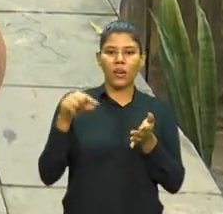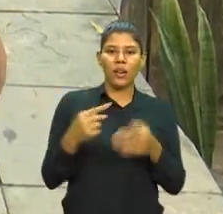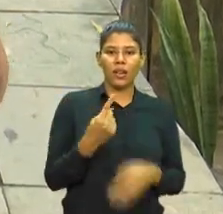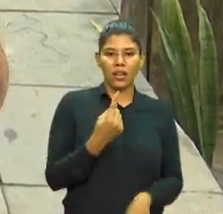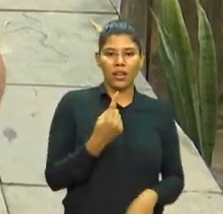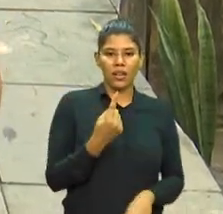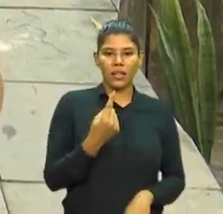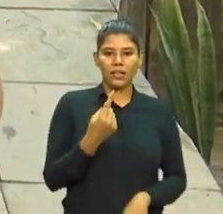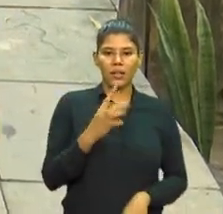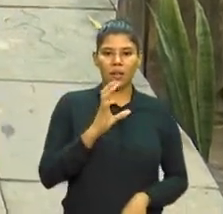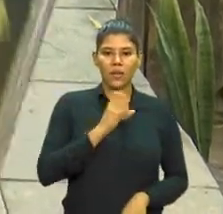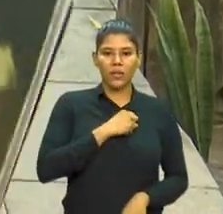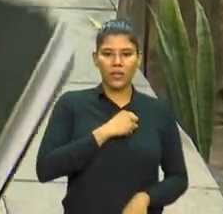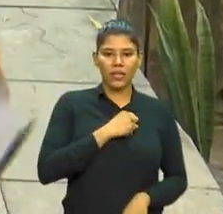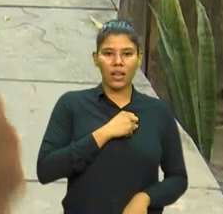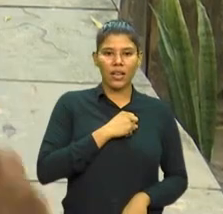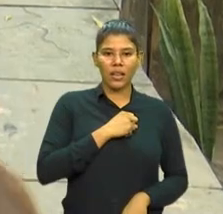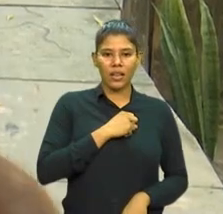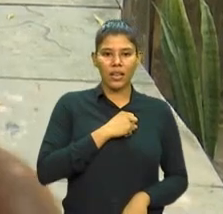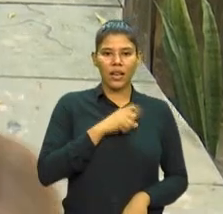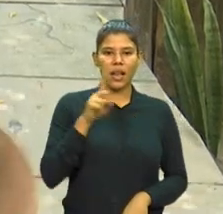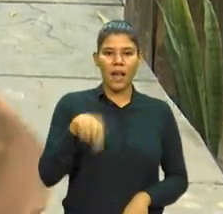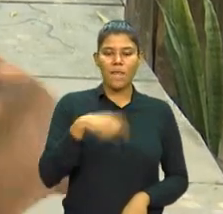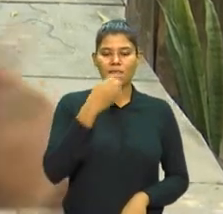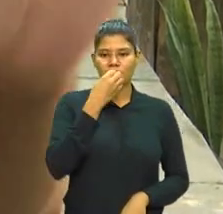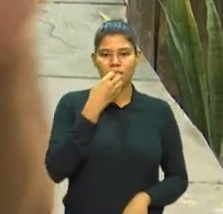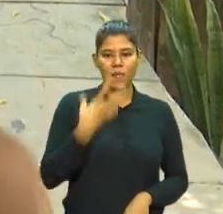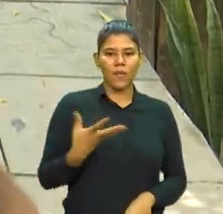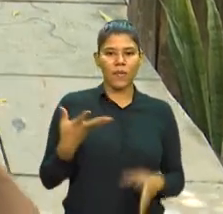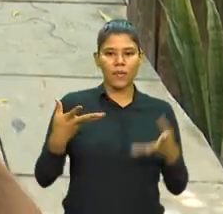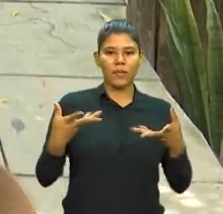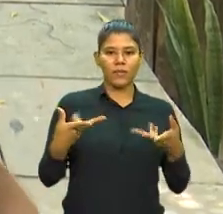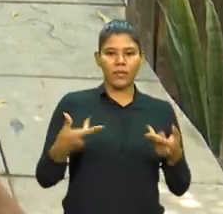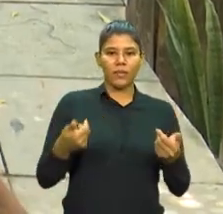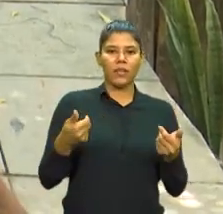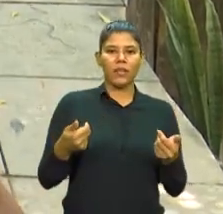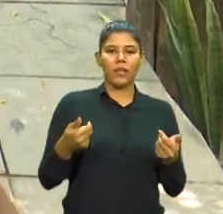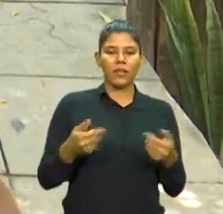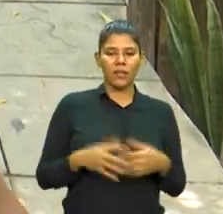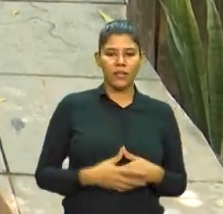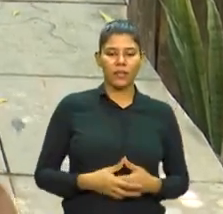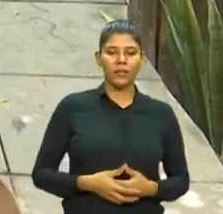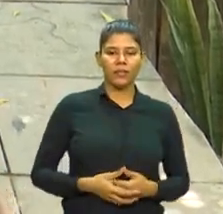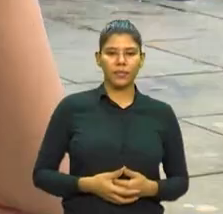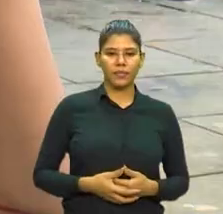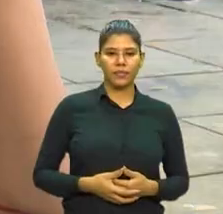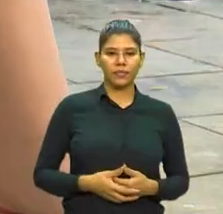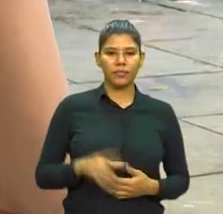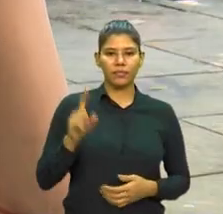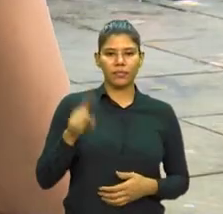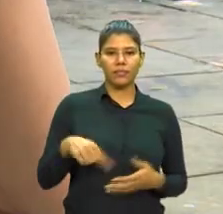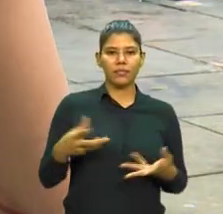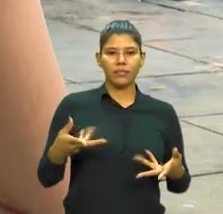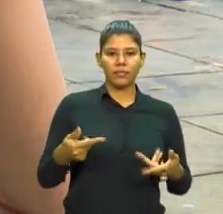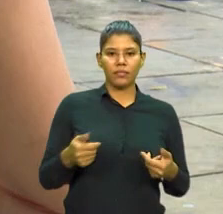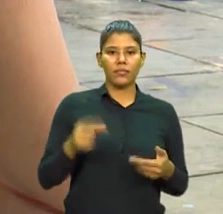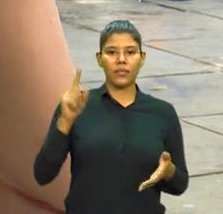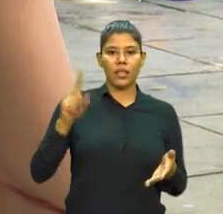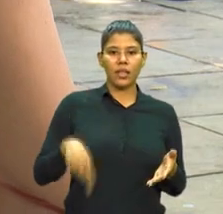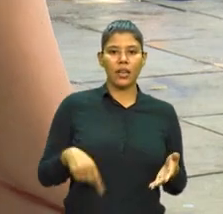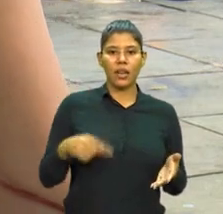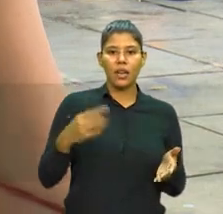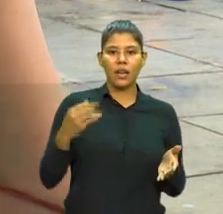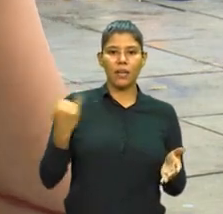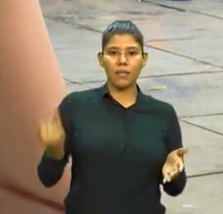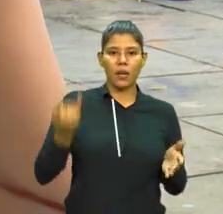ladrão da noite fala coisa boa também viu não é coisa ruim não só o nome que tá dizendo é o tema uma B maravilhosa a biblioteca é um